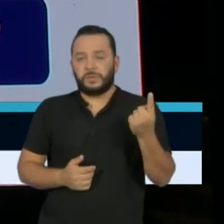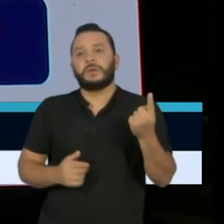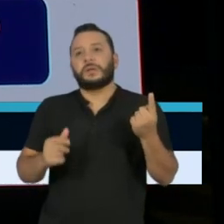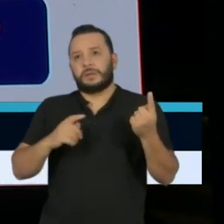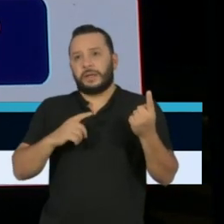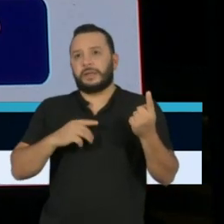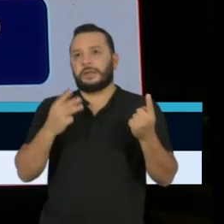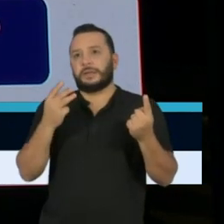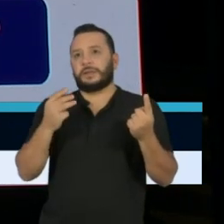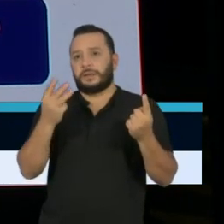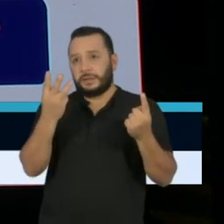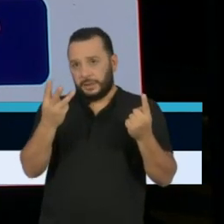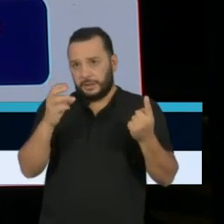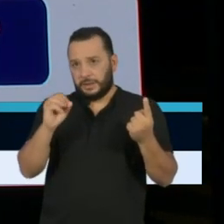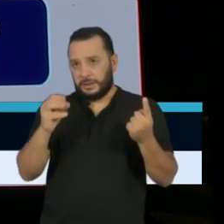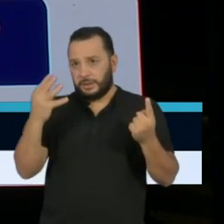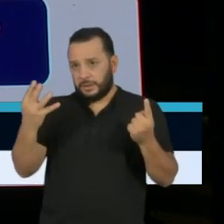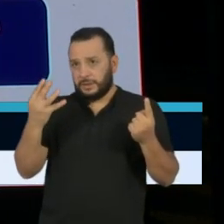com